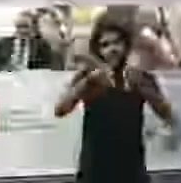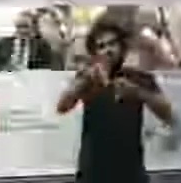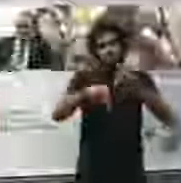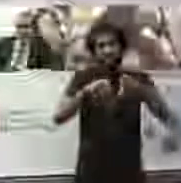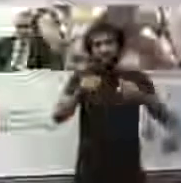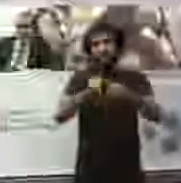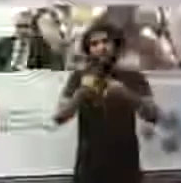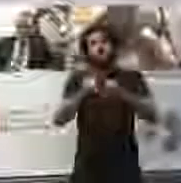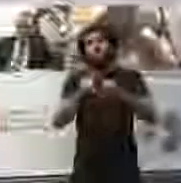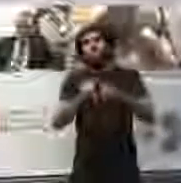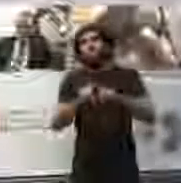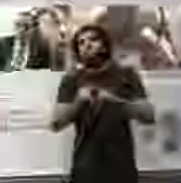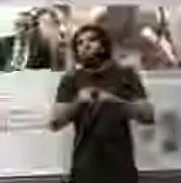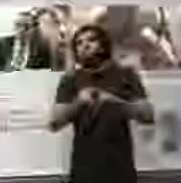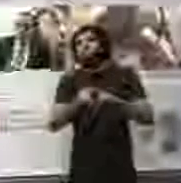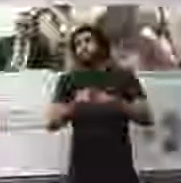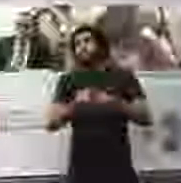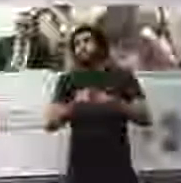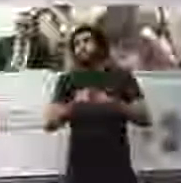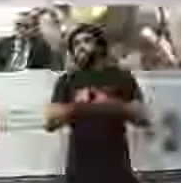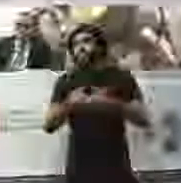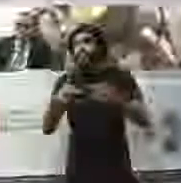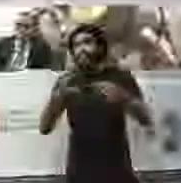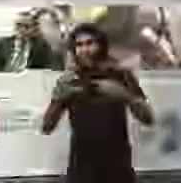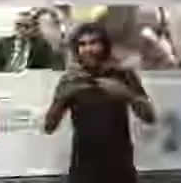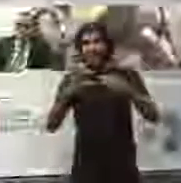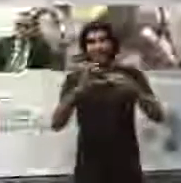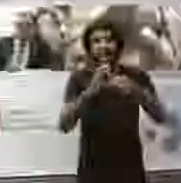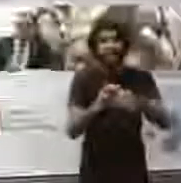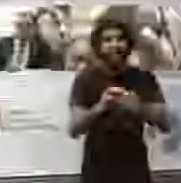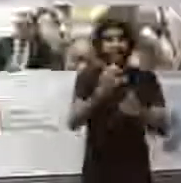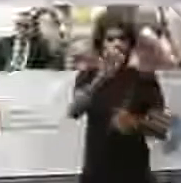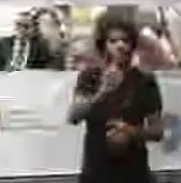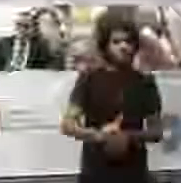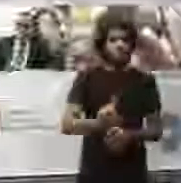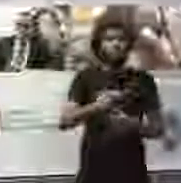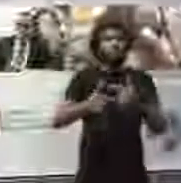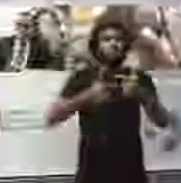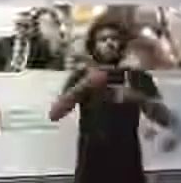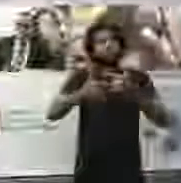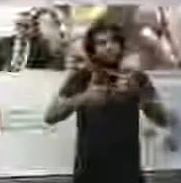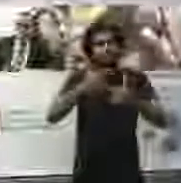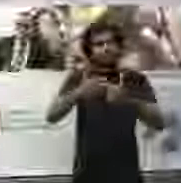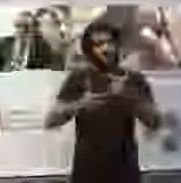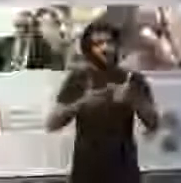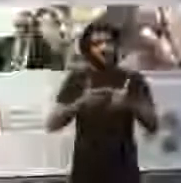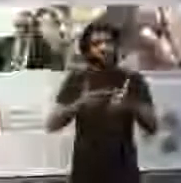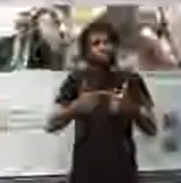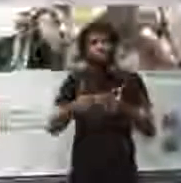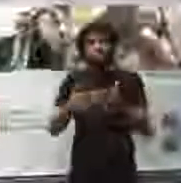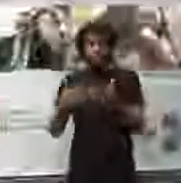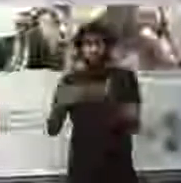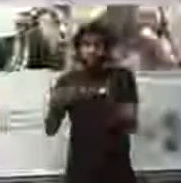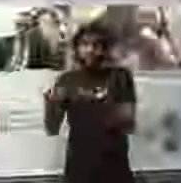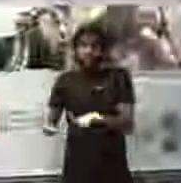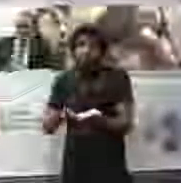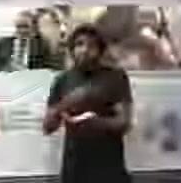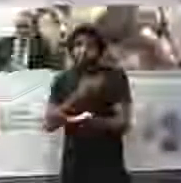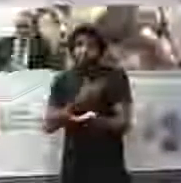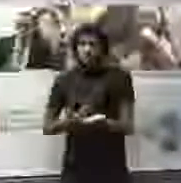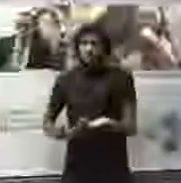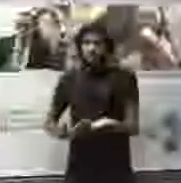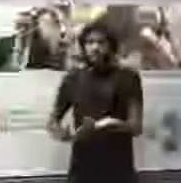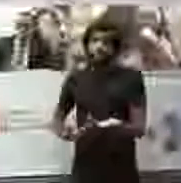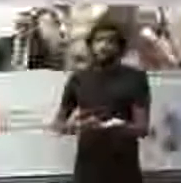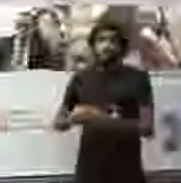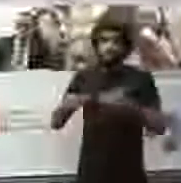modo de tutelar esses direitos dos trabalhadores certamente ação do ministério público vai nessa linha mas é quando